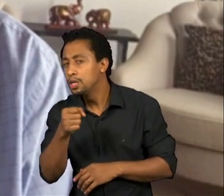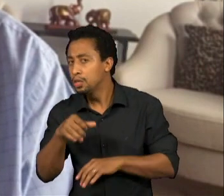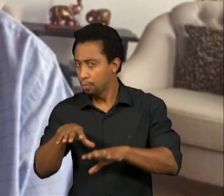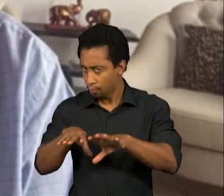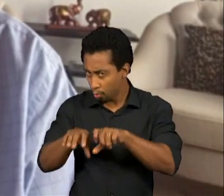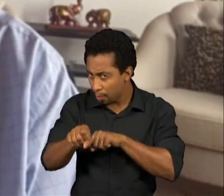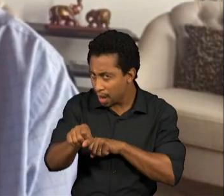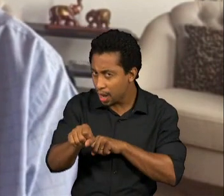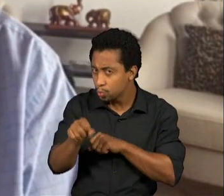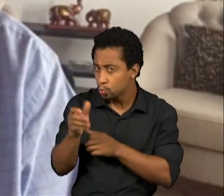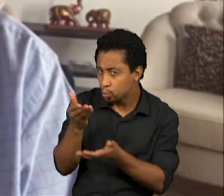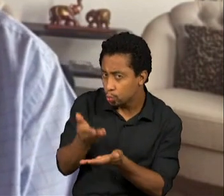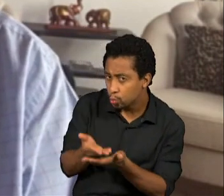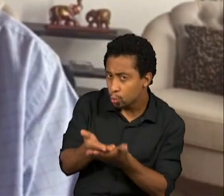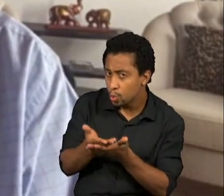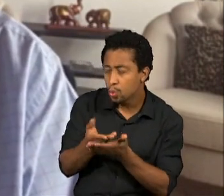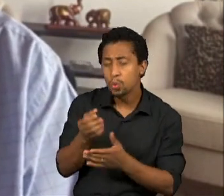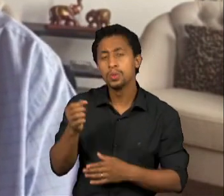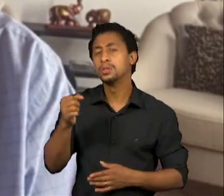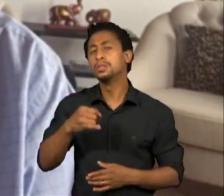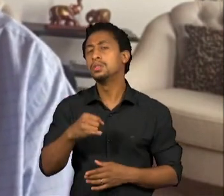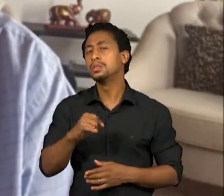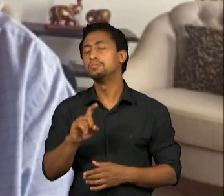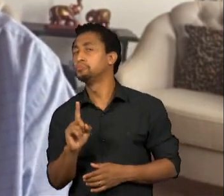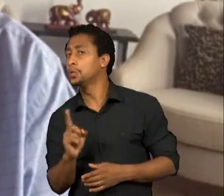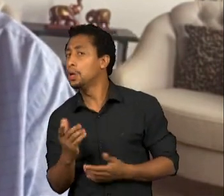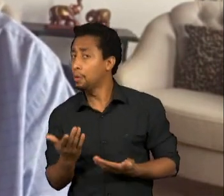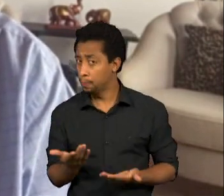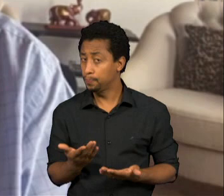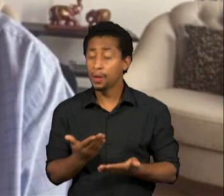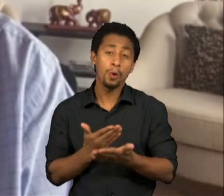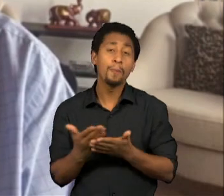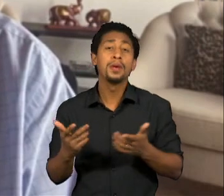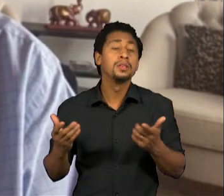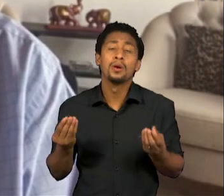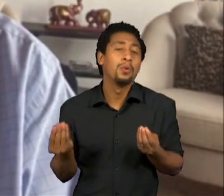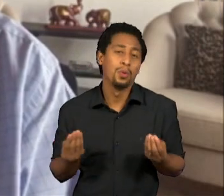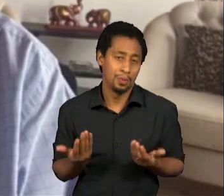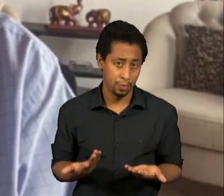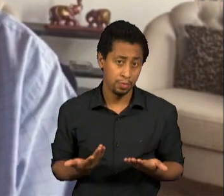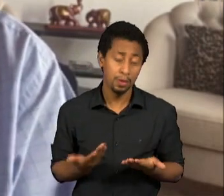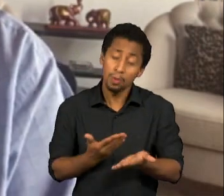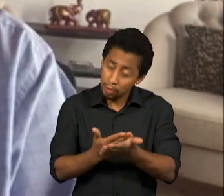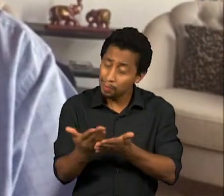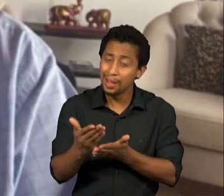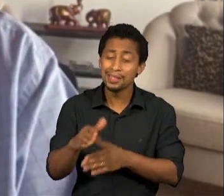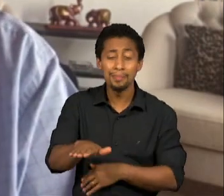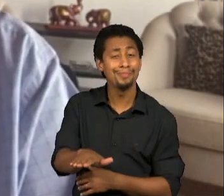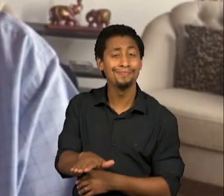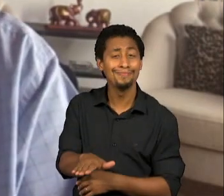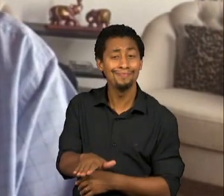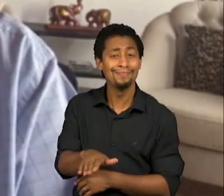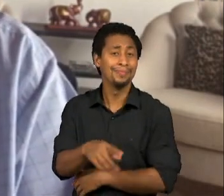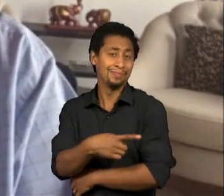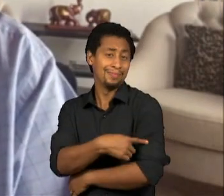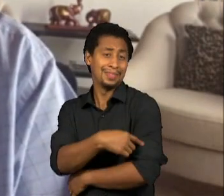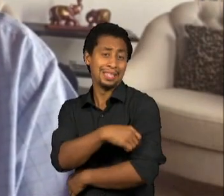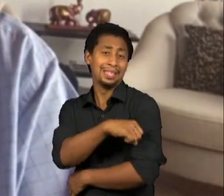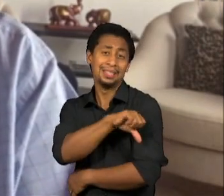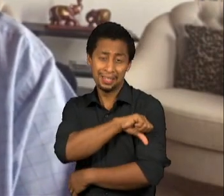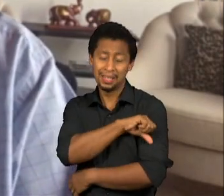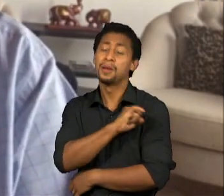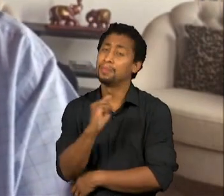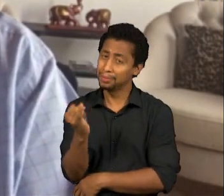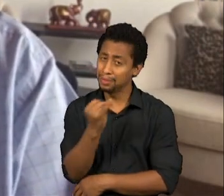Eu acho que, claro, isso começa antes, já começa no fundamental, o nosso ensino brasileiro é sempre questionado, mas eu acho que a faculdade é fundamental para colocar